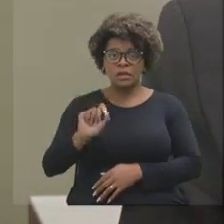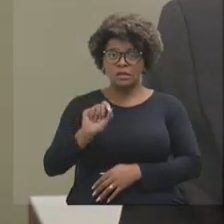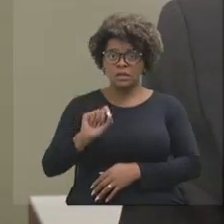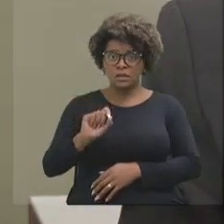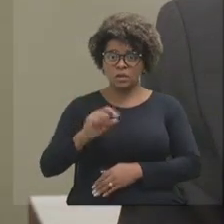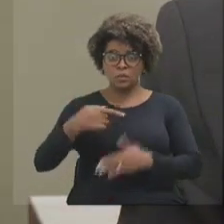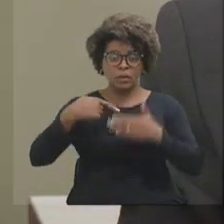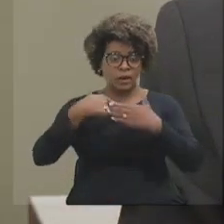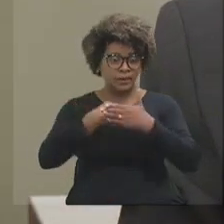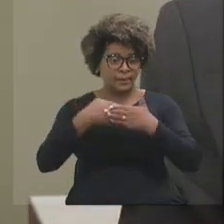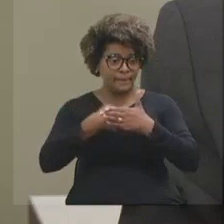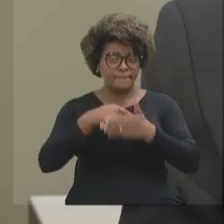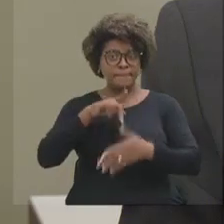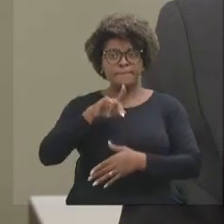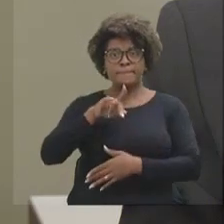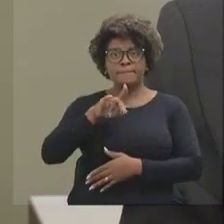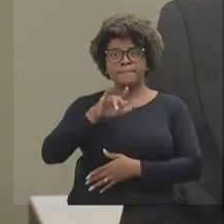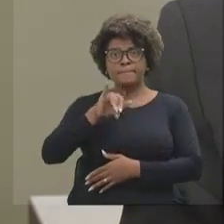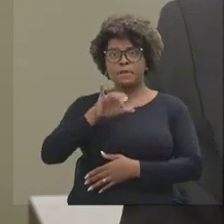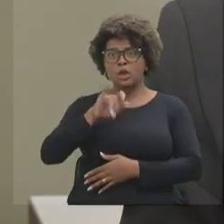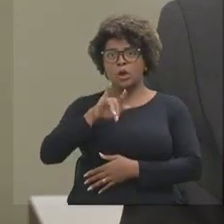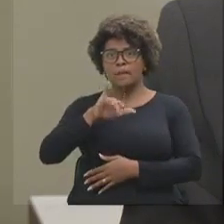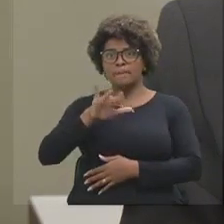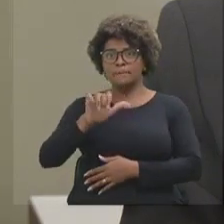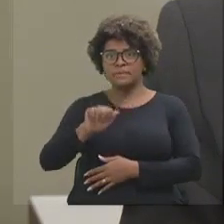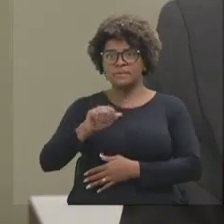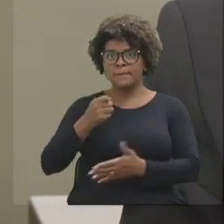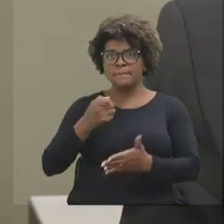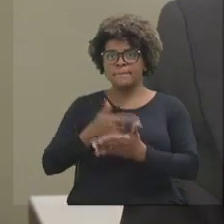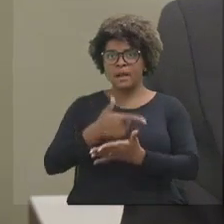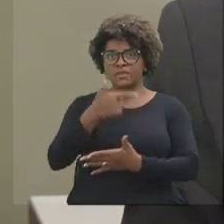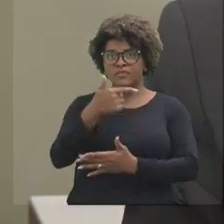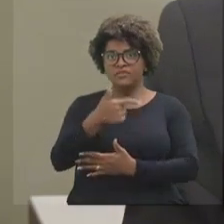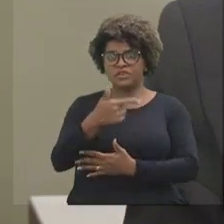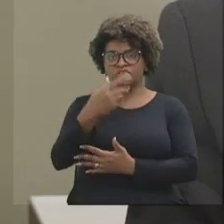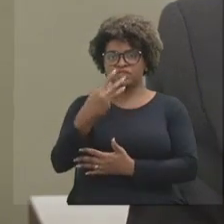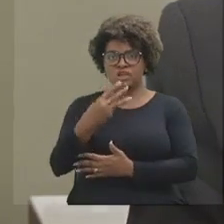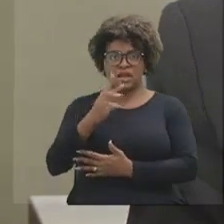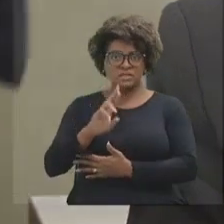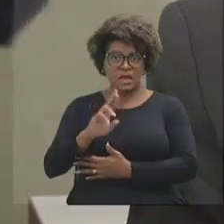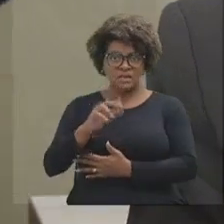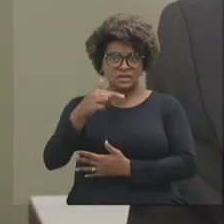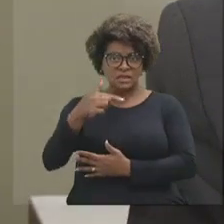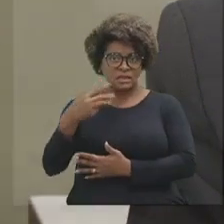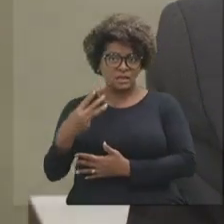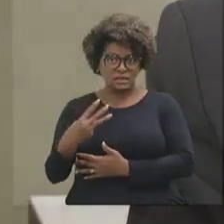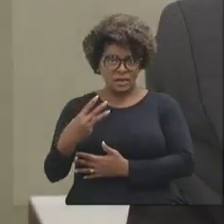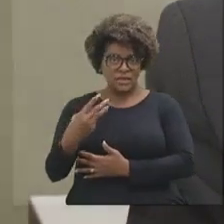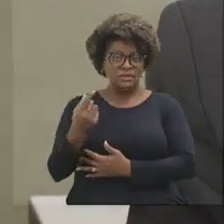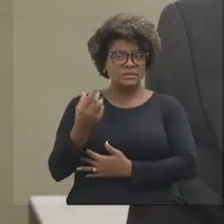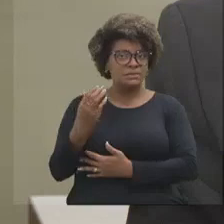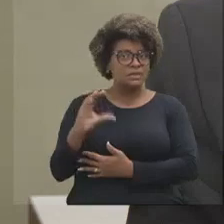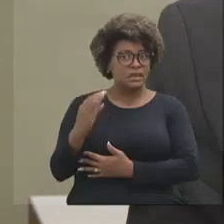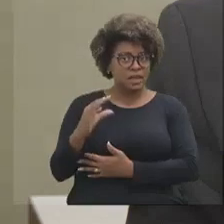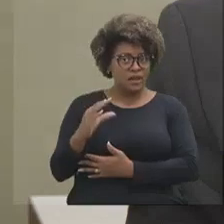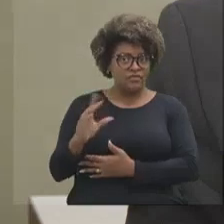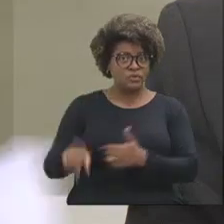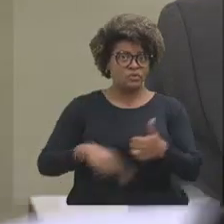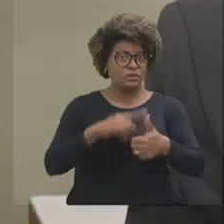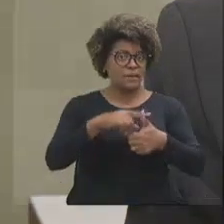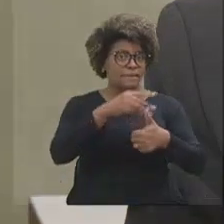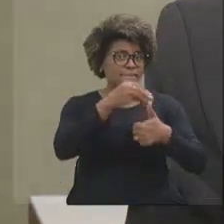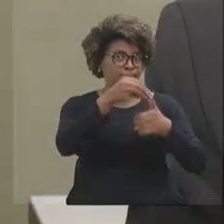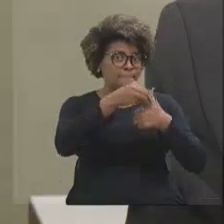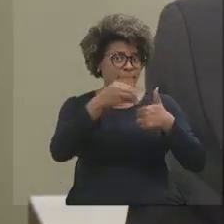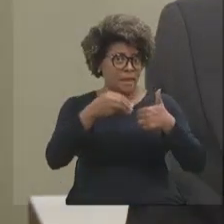tireoide paga 23 reais aí tá incluído médico material agulha